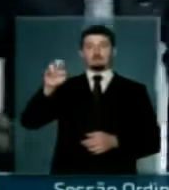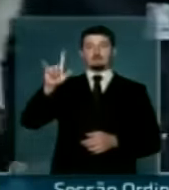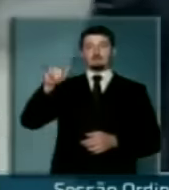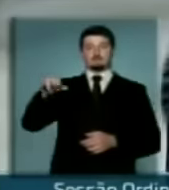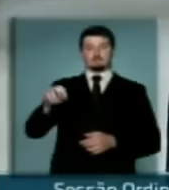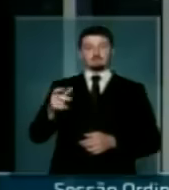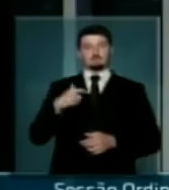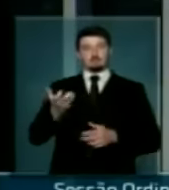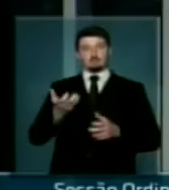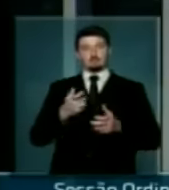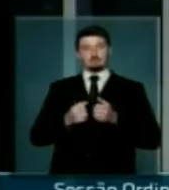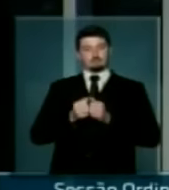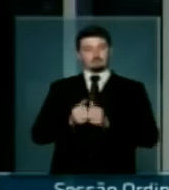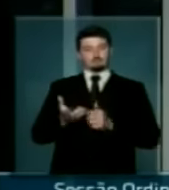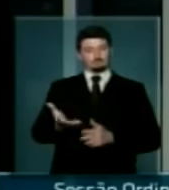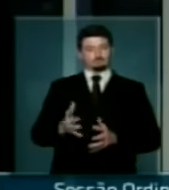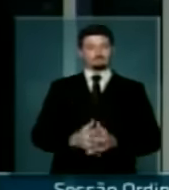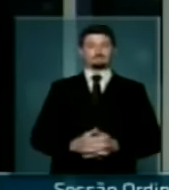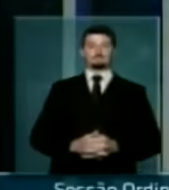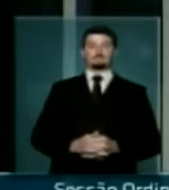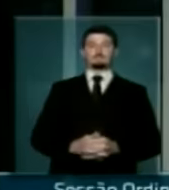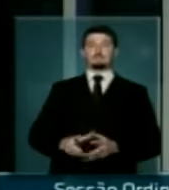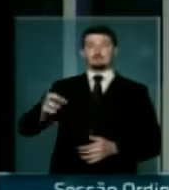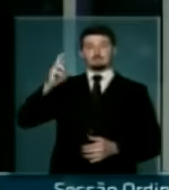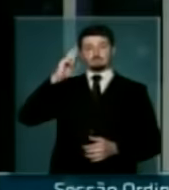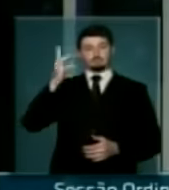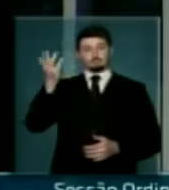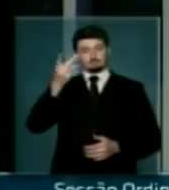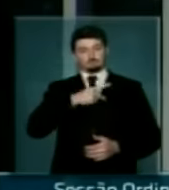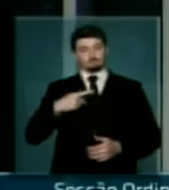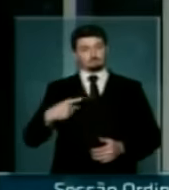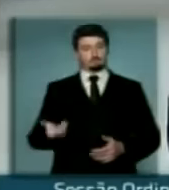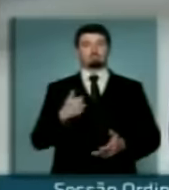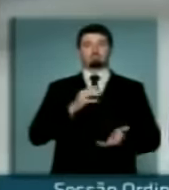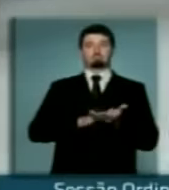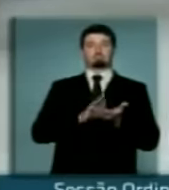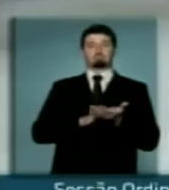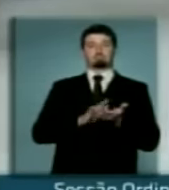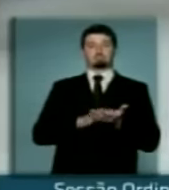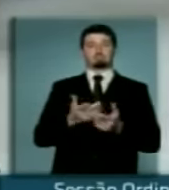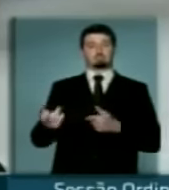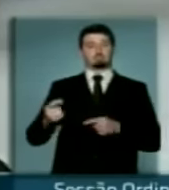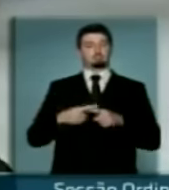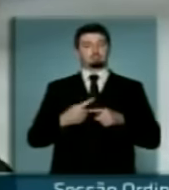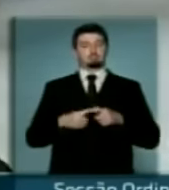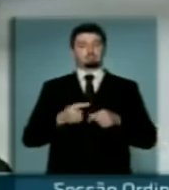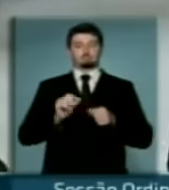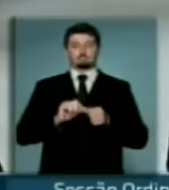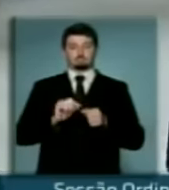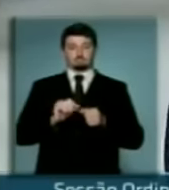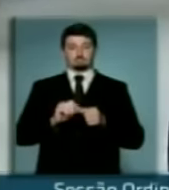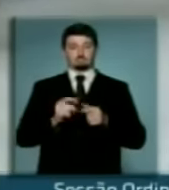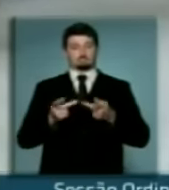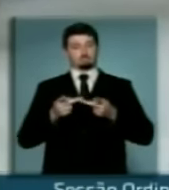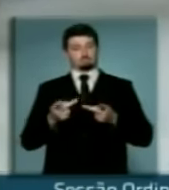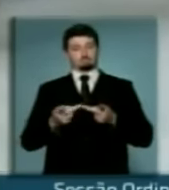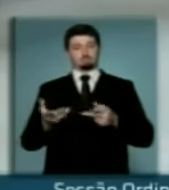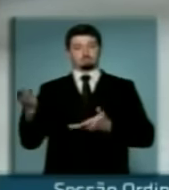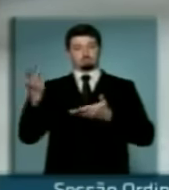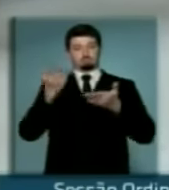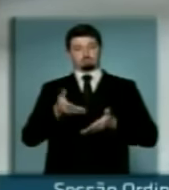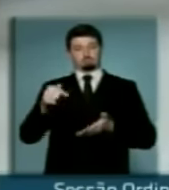Está parteado o doutor Newton Capixaba. Pastor, eu quero te parabenizar pela matéria que traz